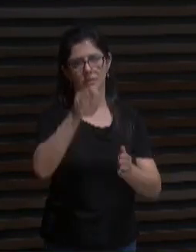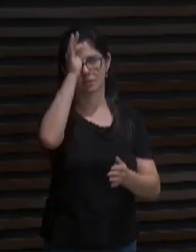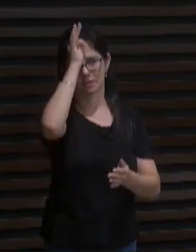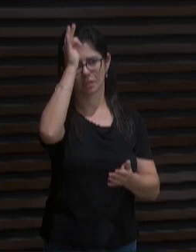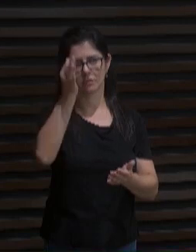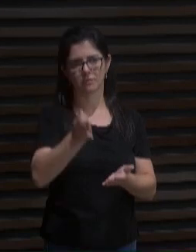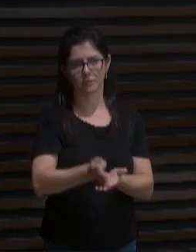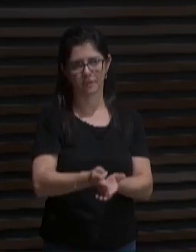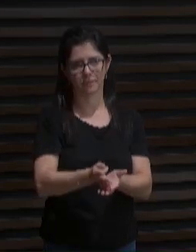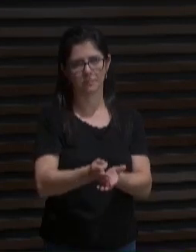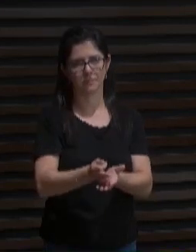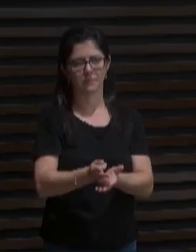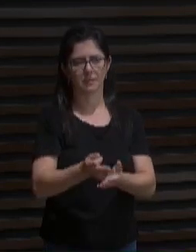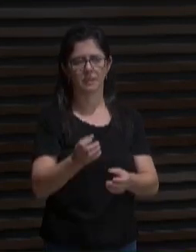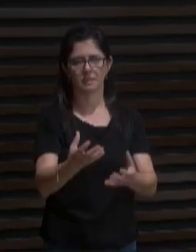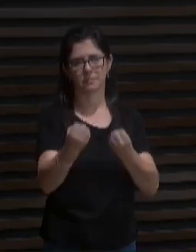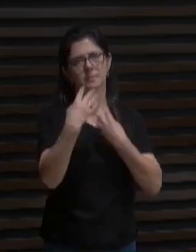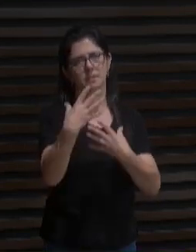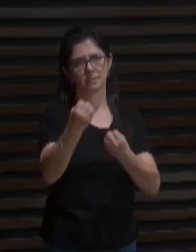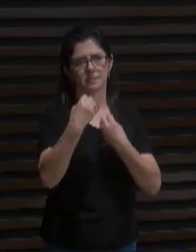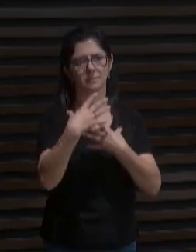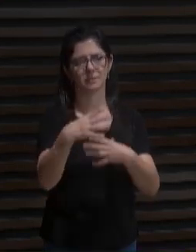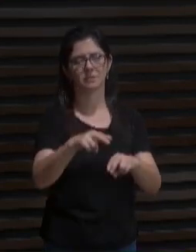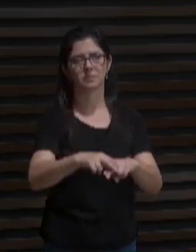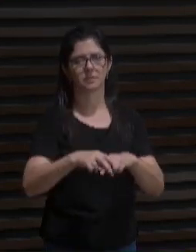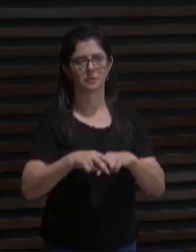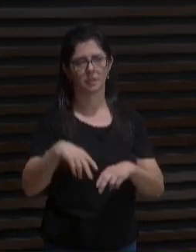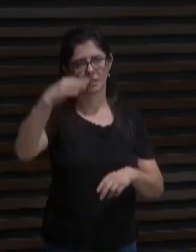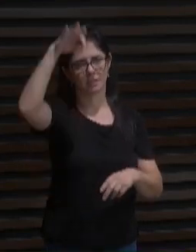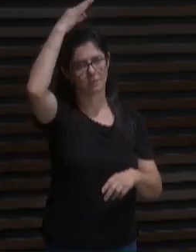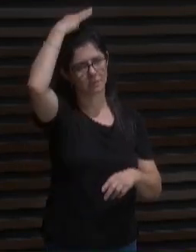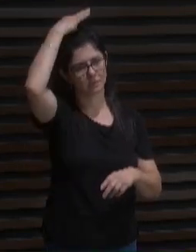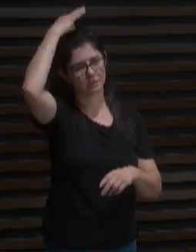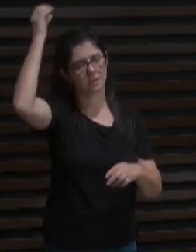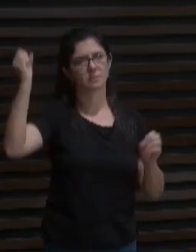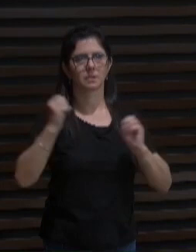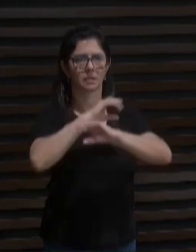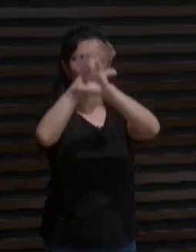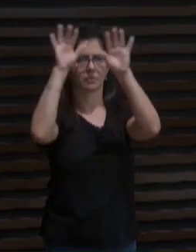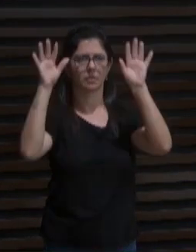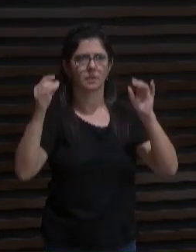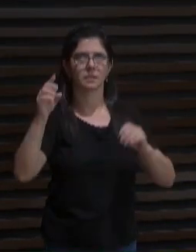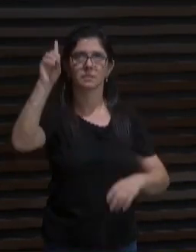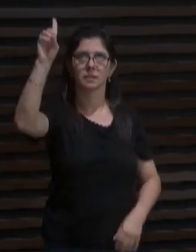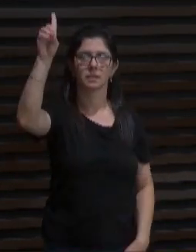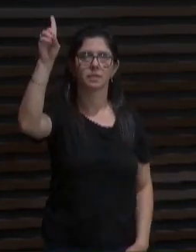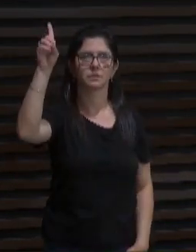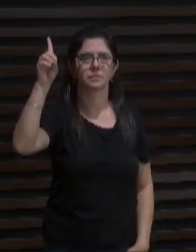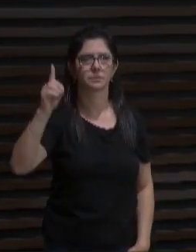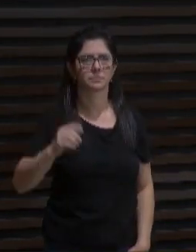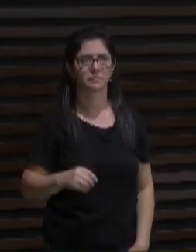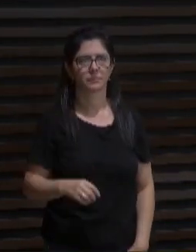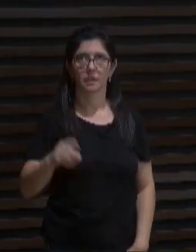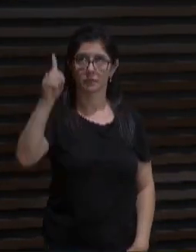Espírito Santo, é sempre para a glória de Deus. E é justamente isso que Ele quer de